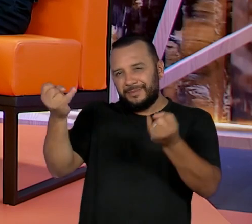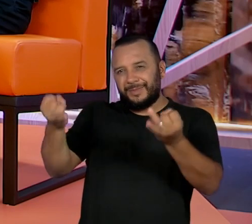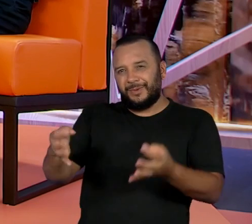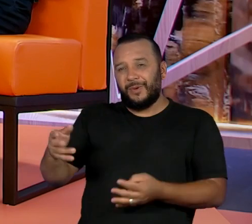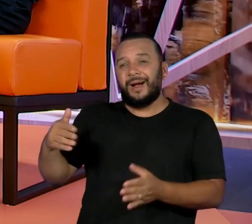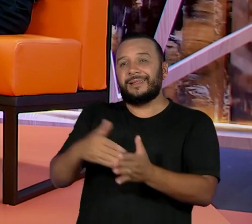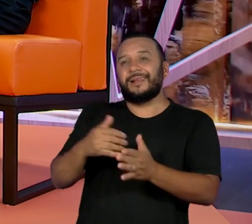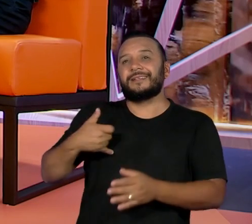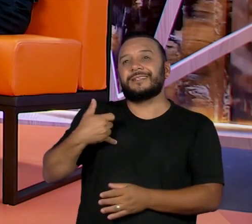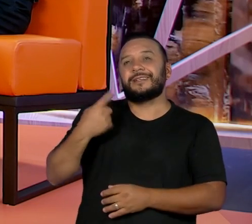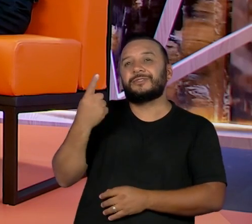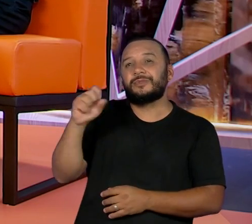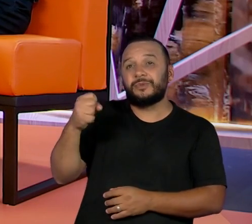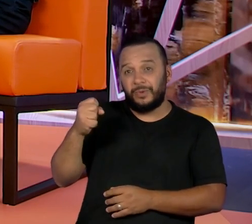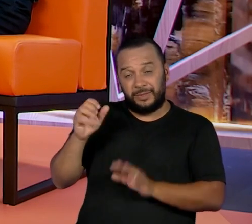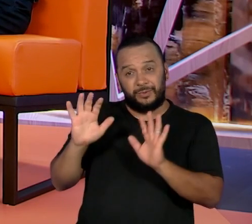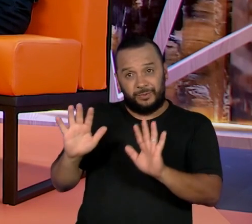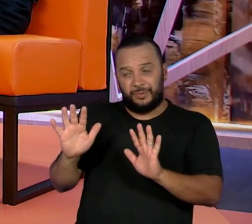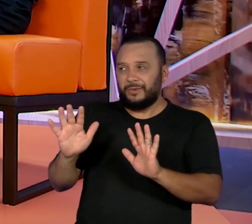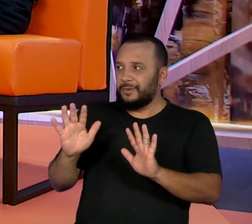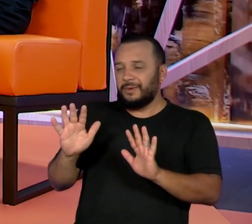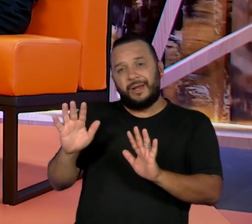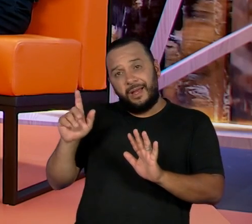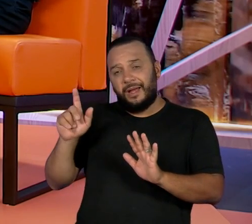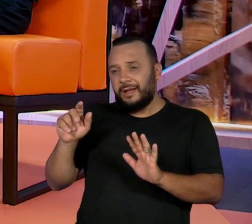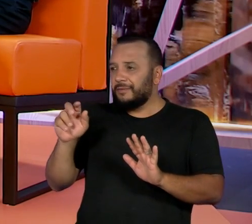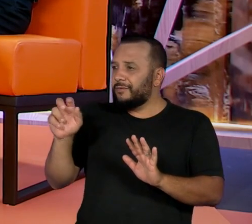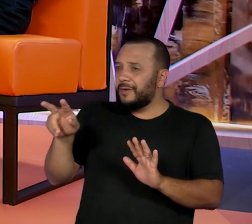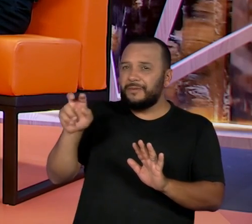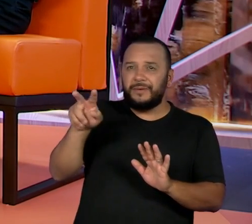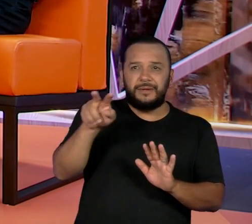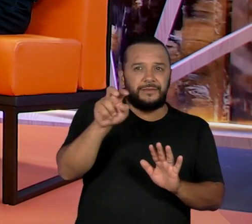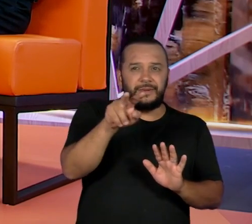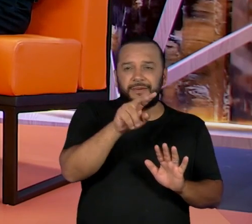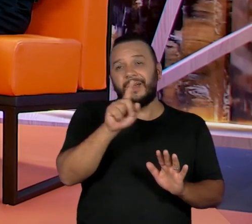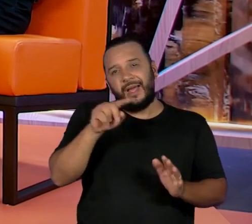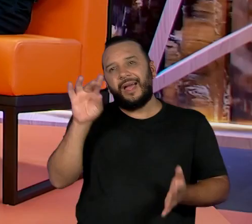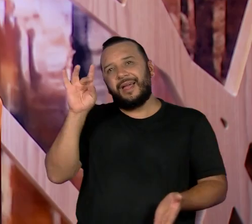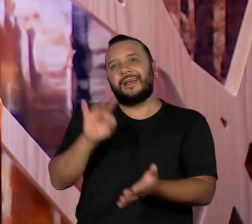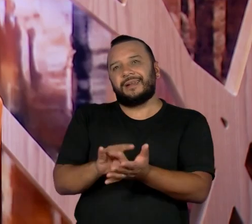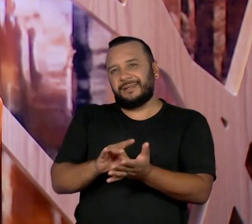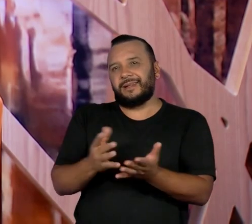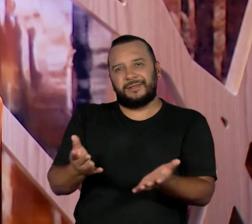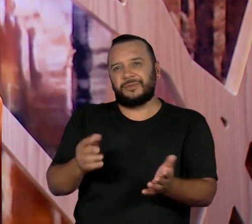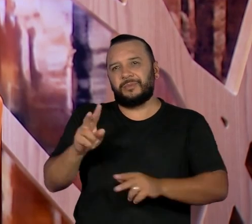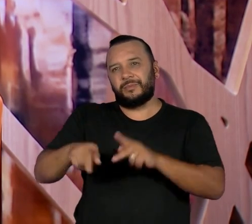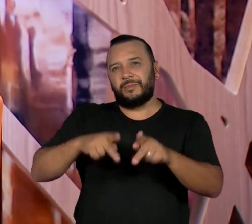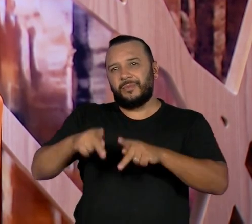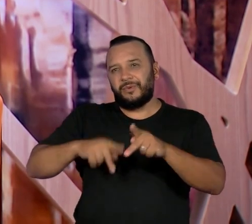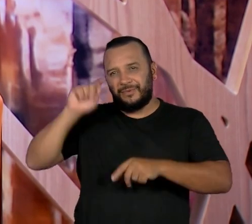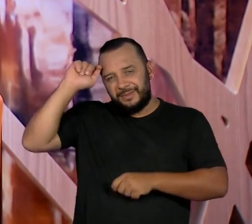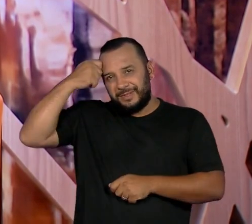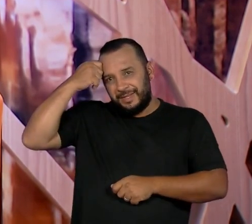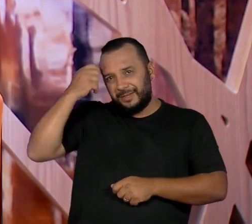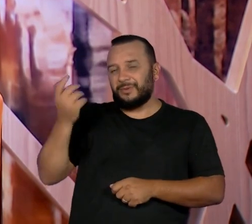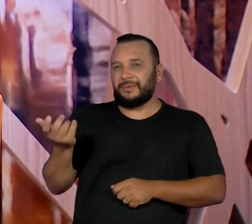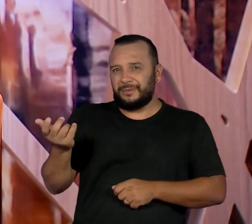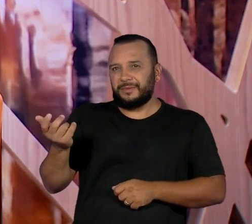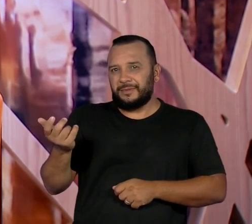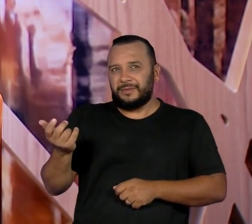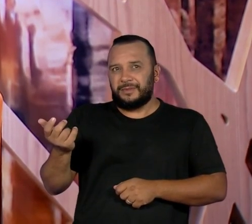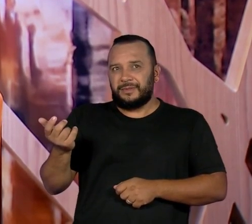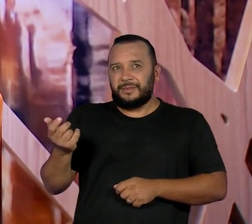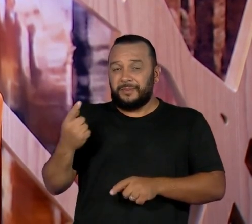é essa, é algo muito comum para a população negra, tanto no sentido de uma realidade material que se